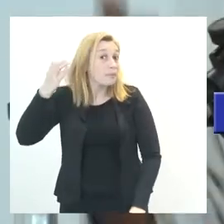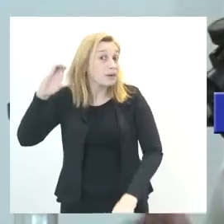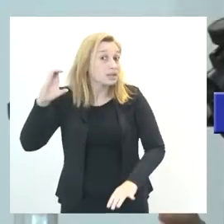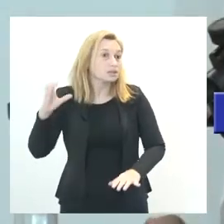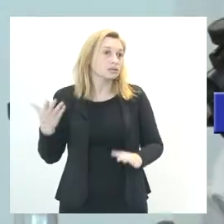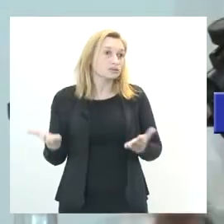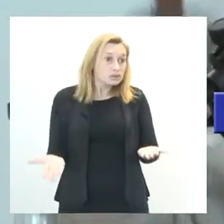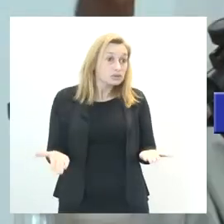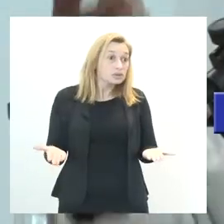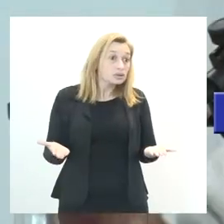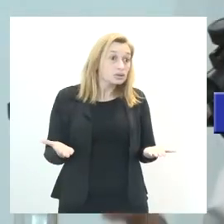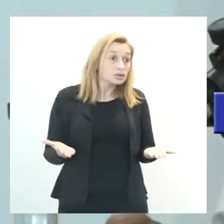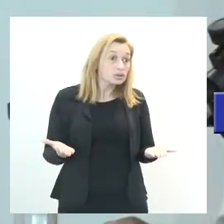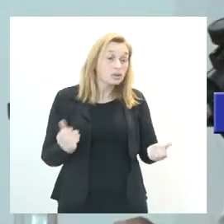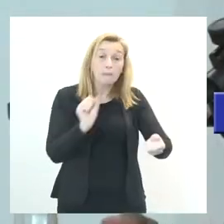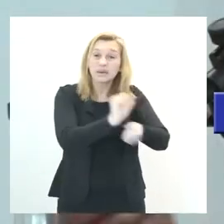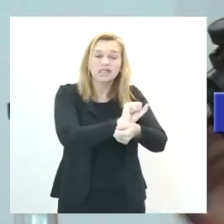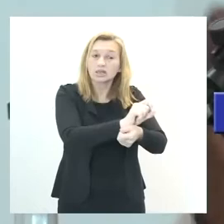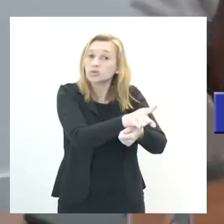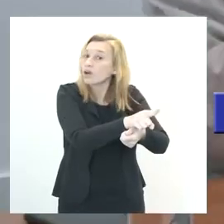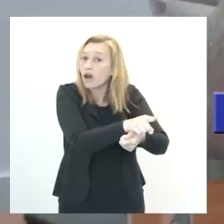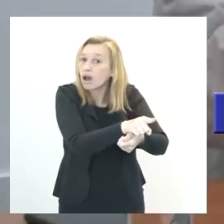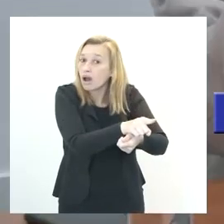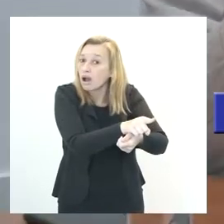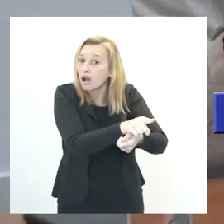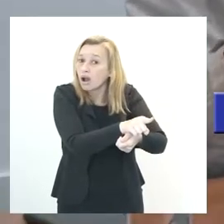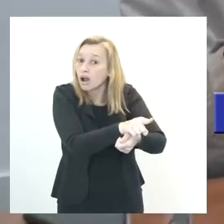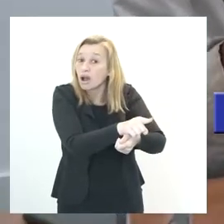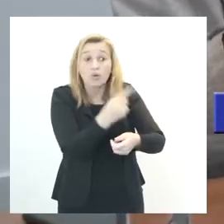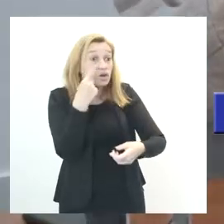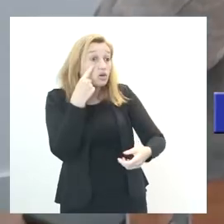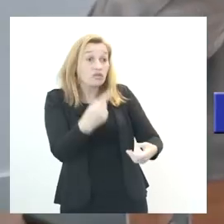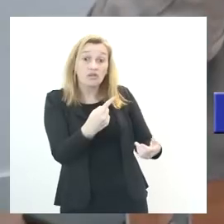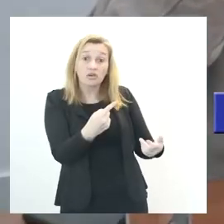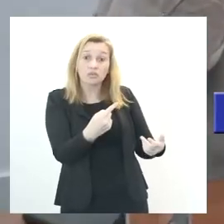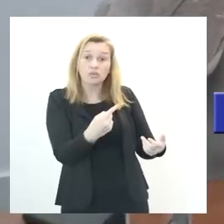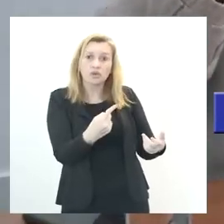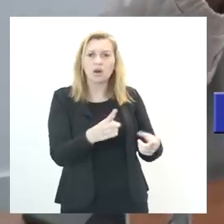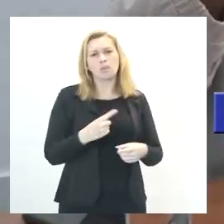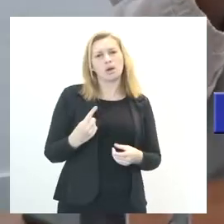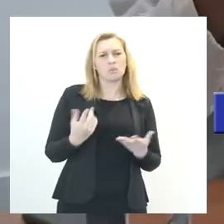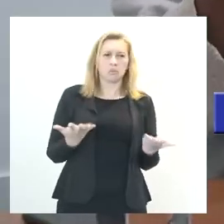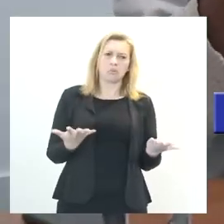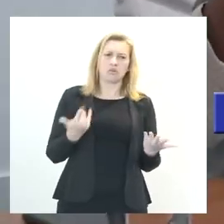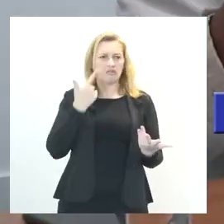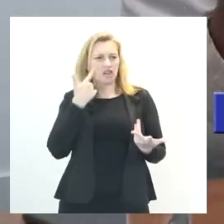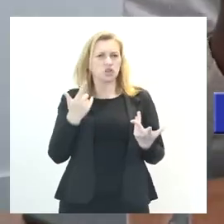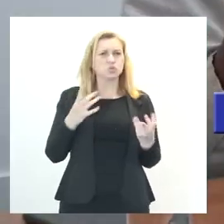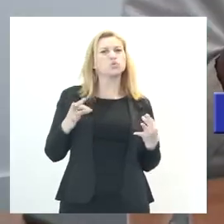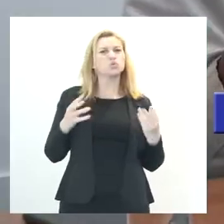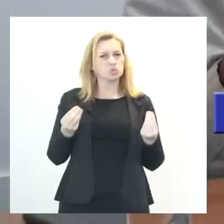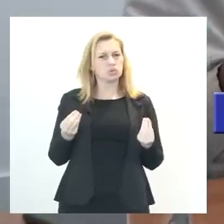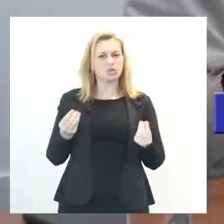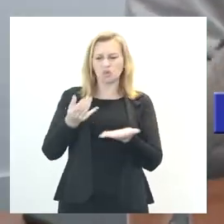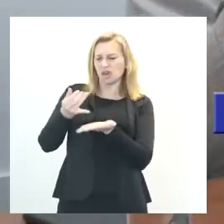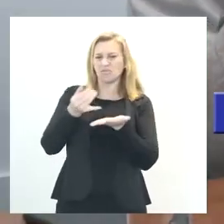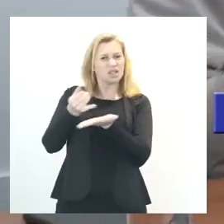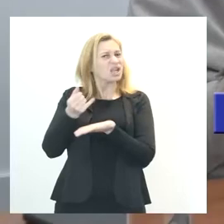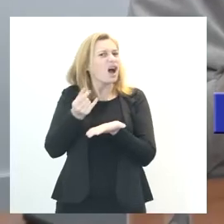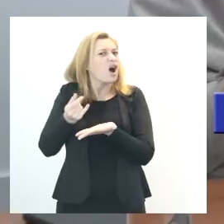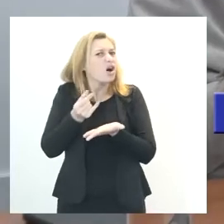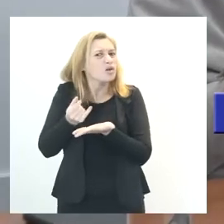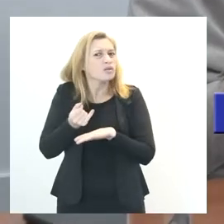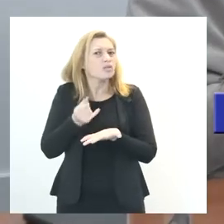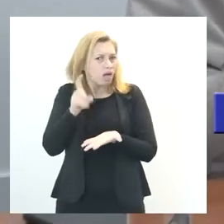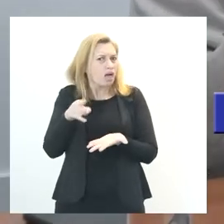condições precárias e salários arrochados Esse é o drama que se vivia a lógica disso tudo é a lógica do Capital o